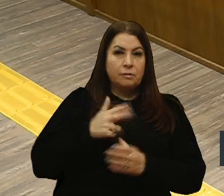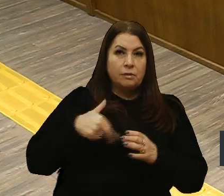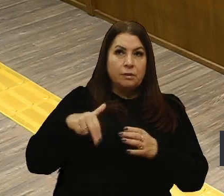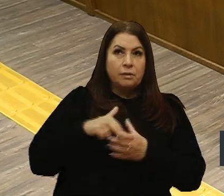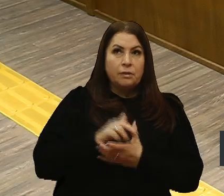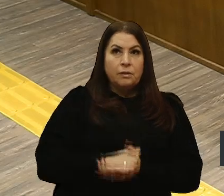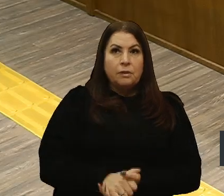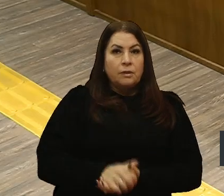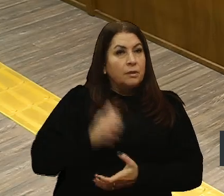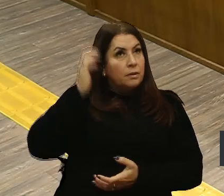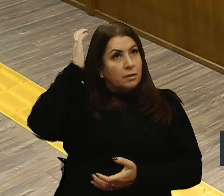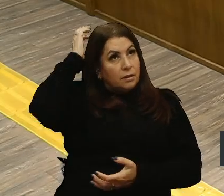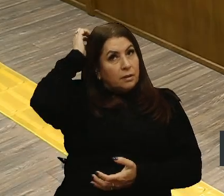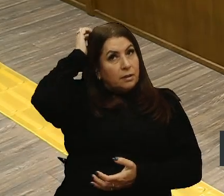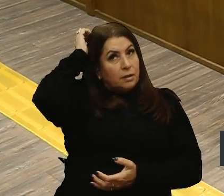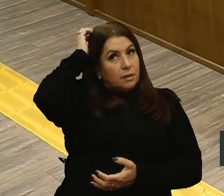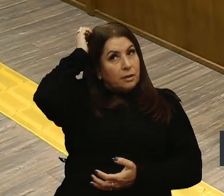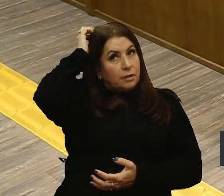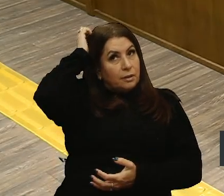tribuna.